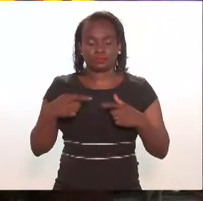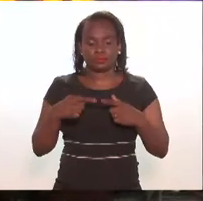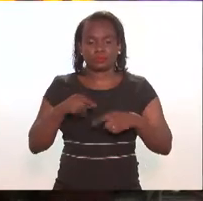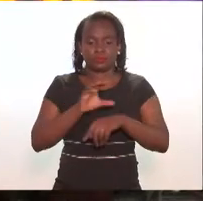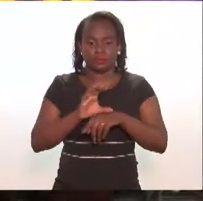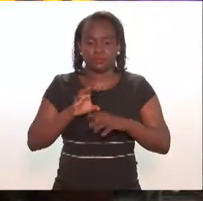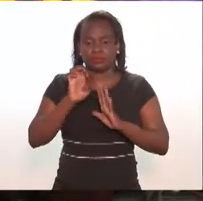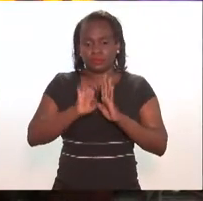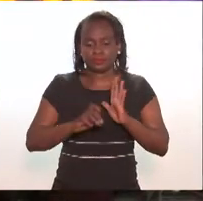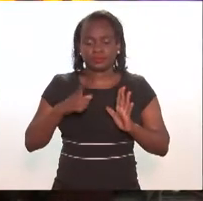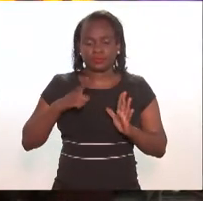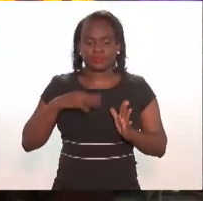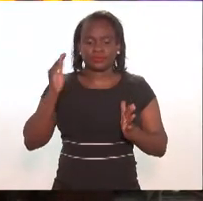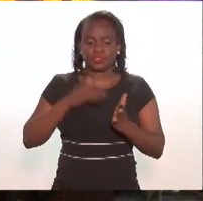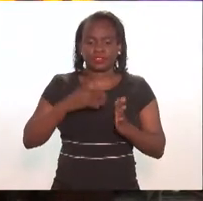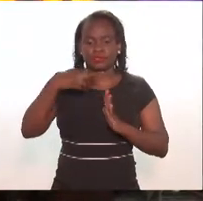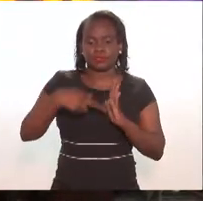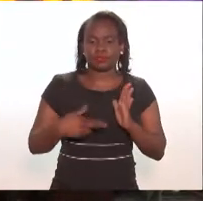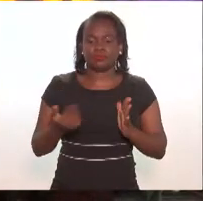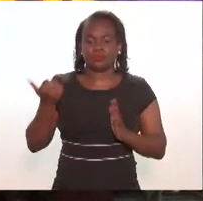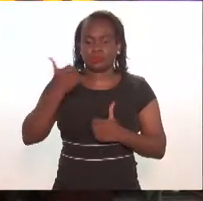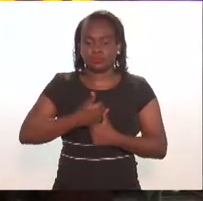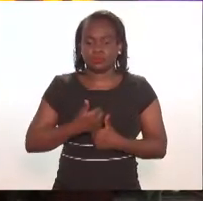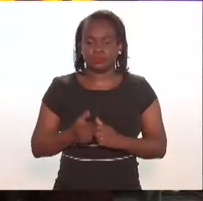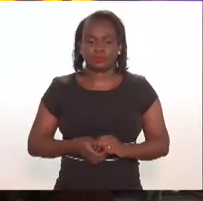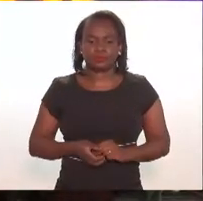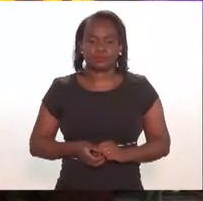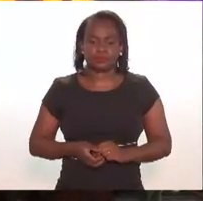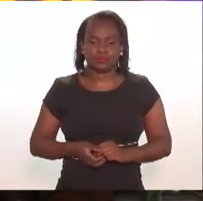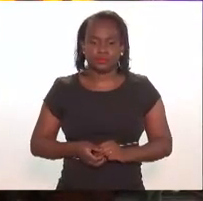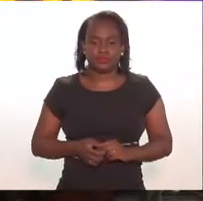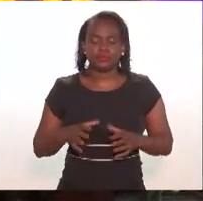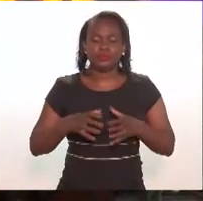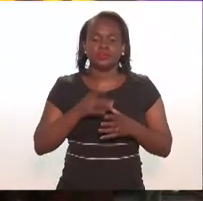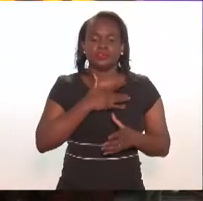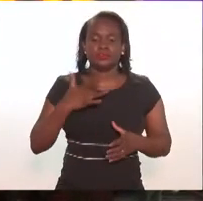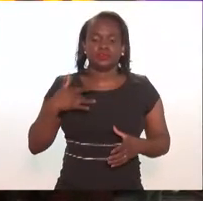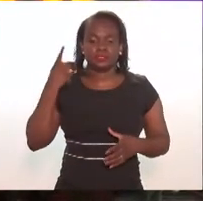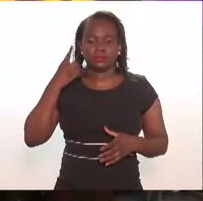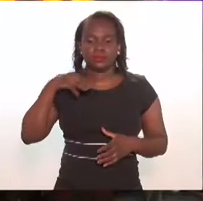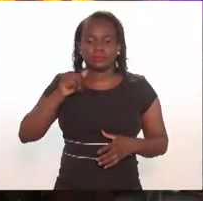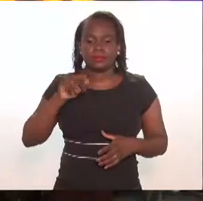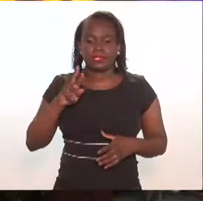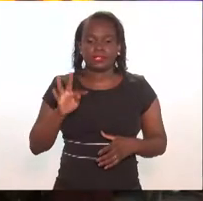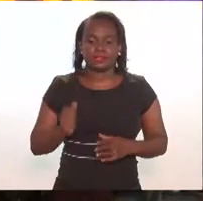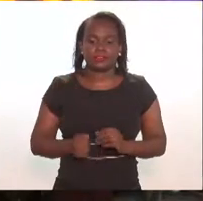constitucionalidade com emendas, concluindo por substitutivo. Comissão de Saúde, deputada Marta.